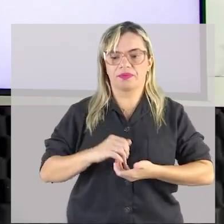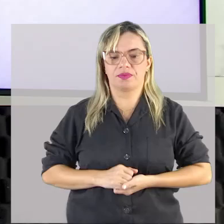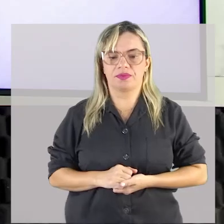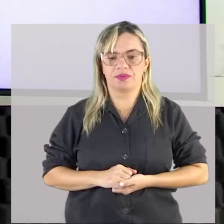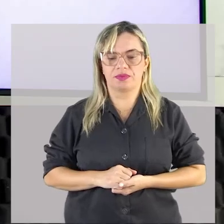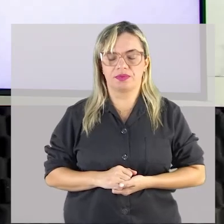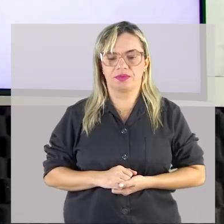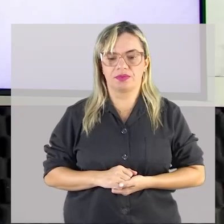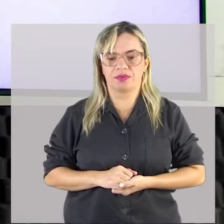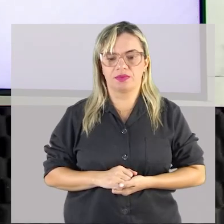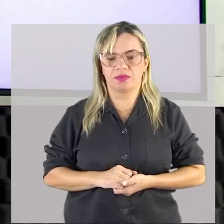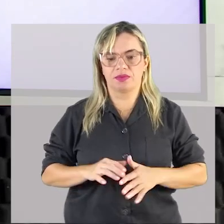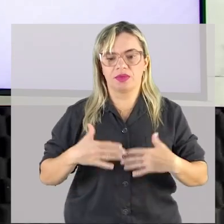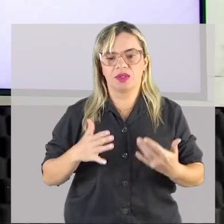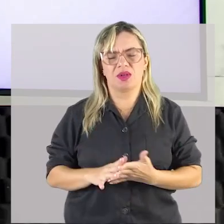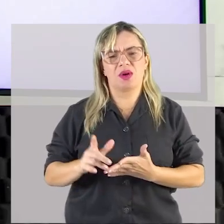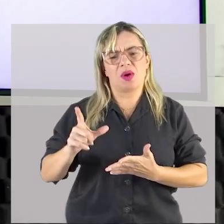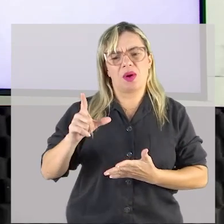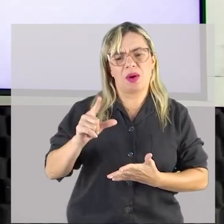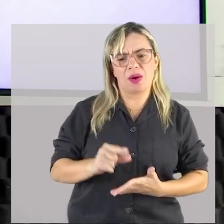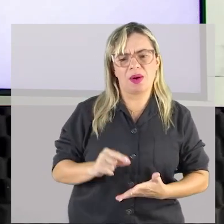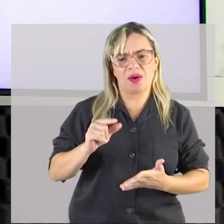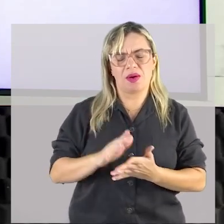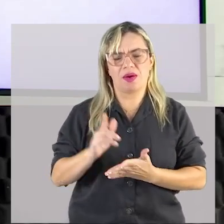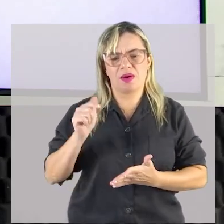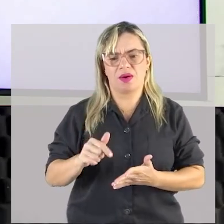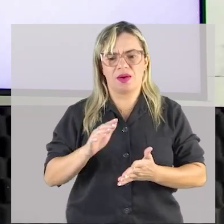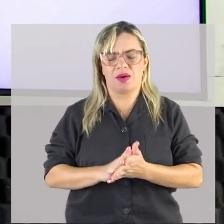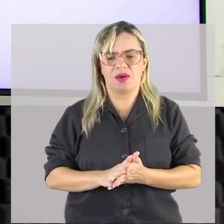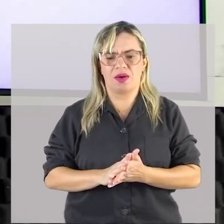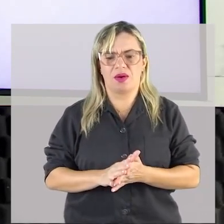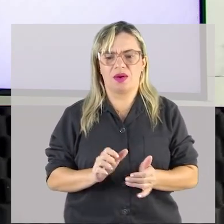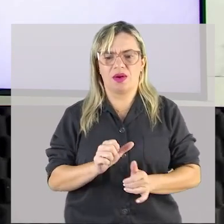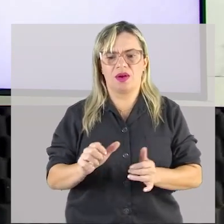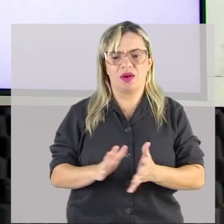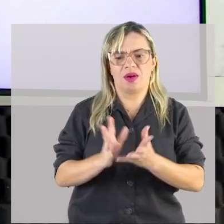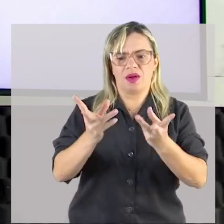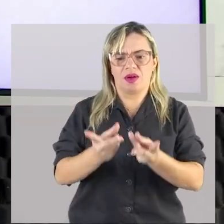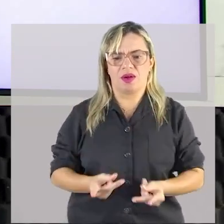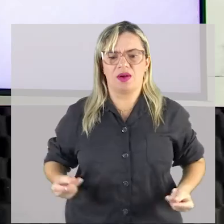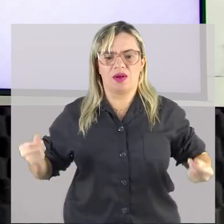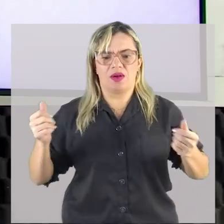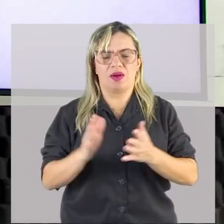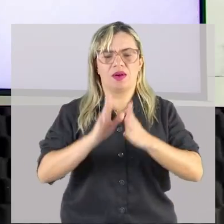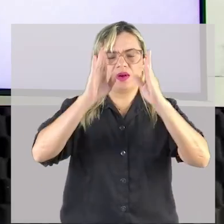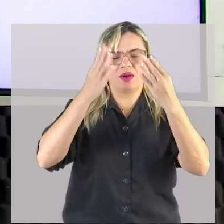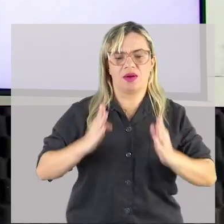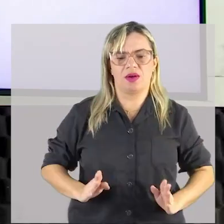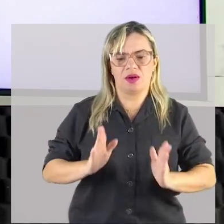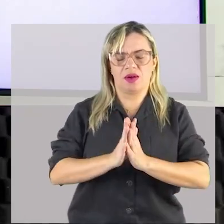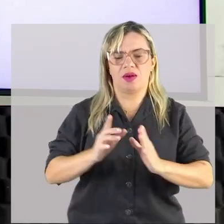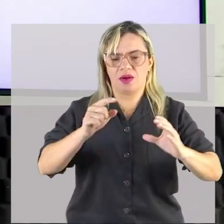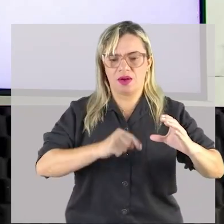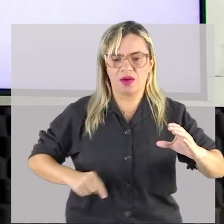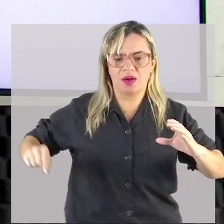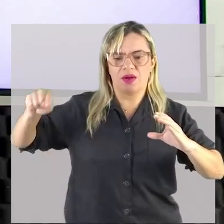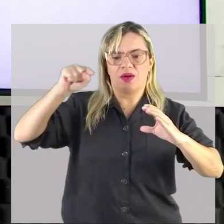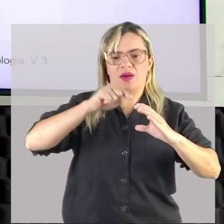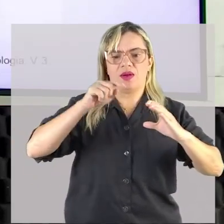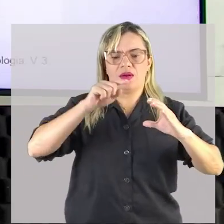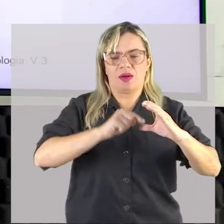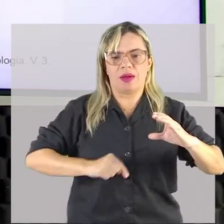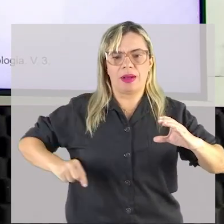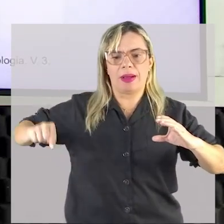N2, né? Portanto, com pouca tendência a reagir com outros elementos. Analise o ciclo a